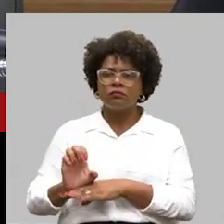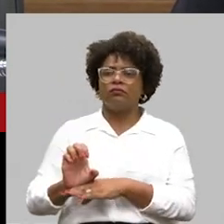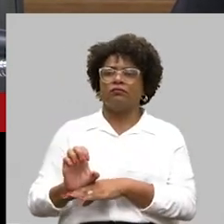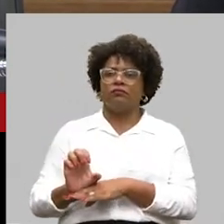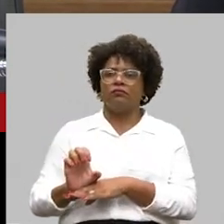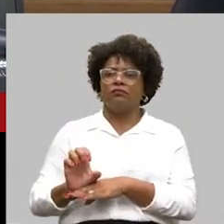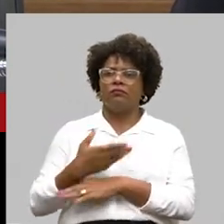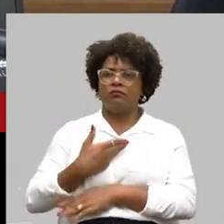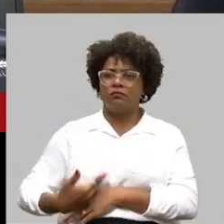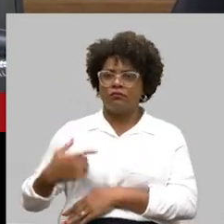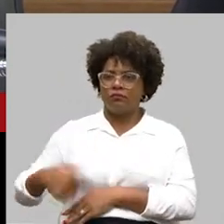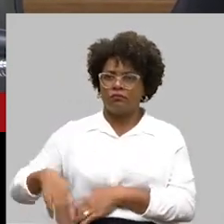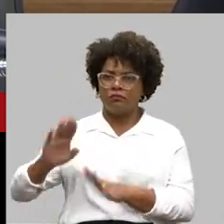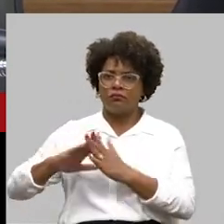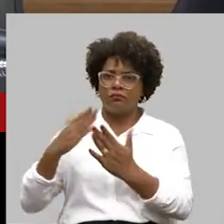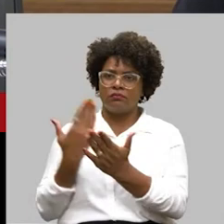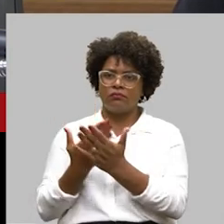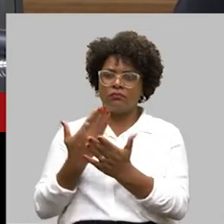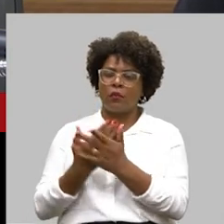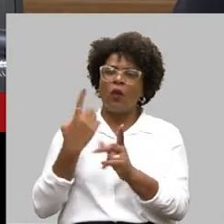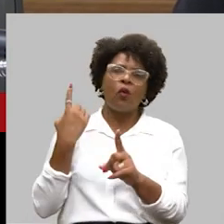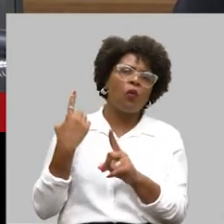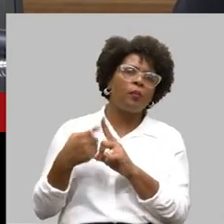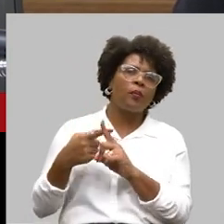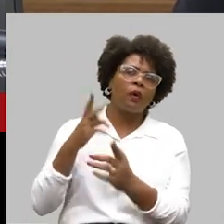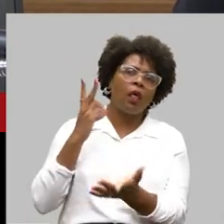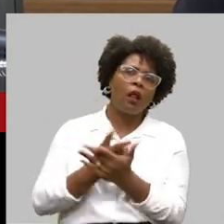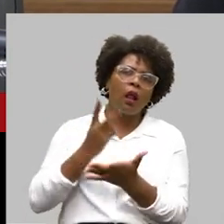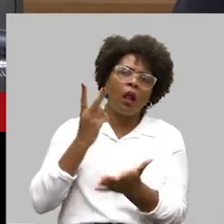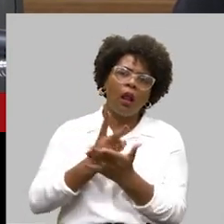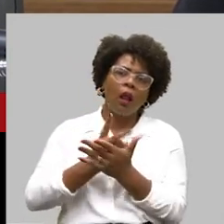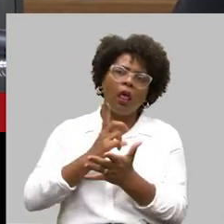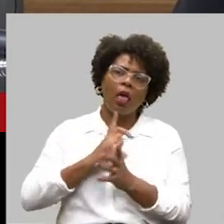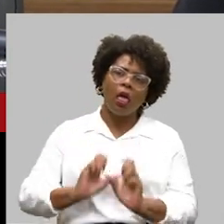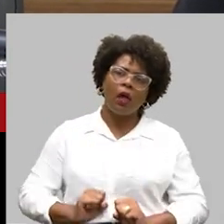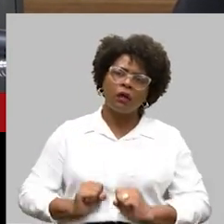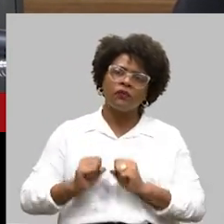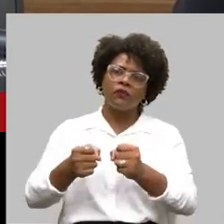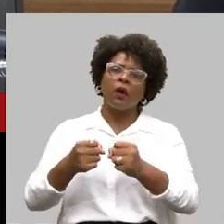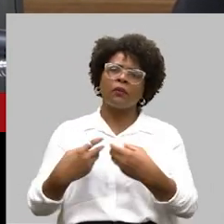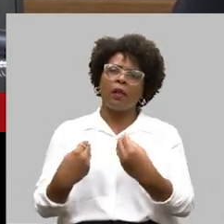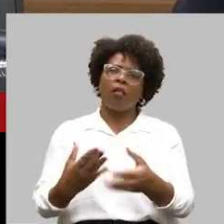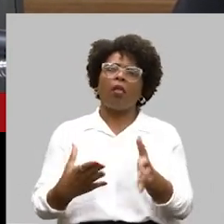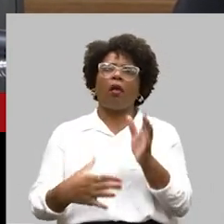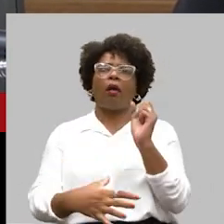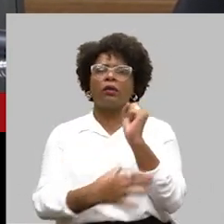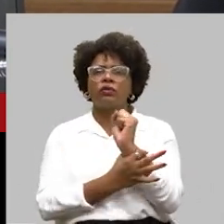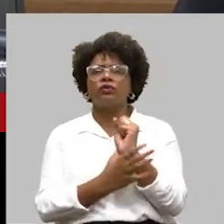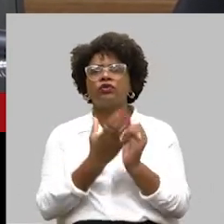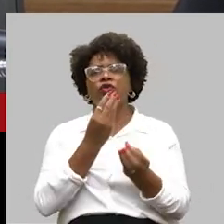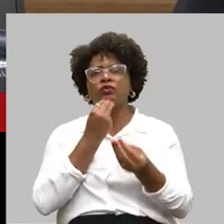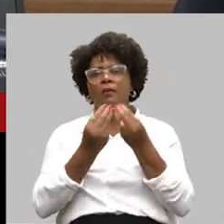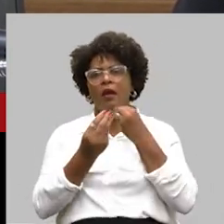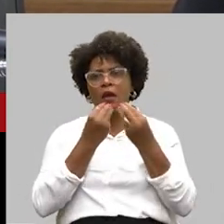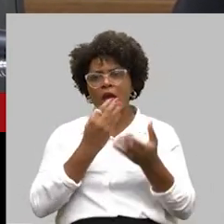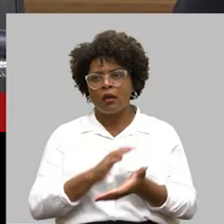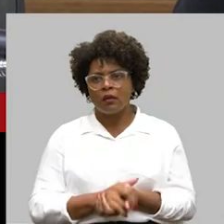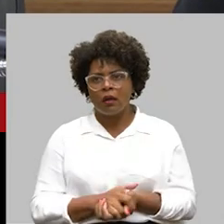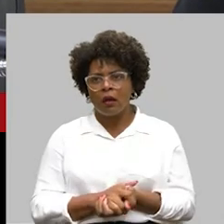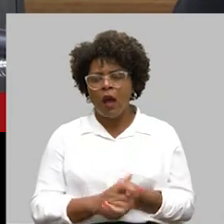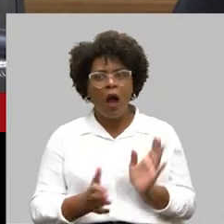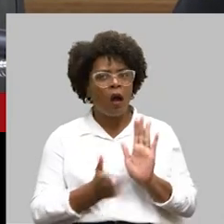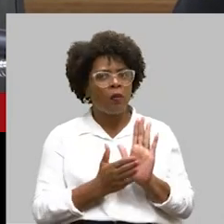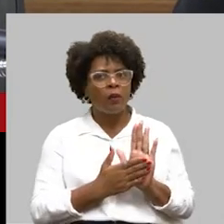esforço para antir merenda escolar para garantir condições de trabalho para uma proposta que já mostrou na